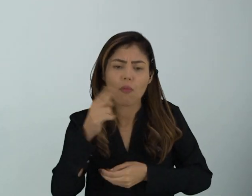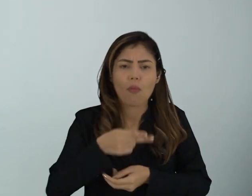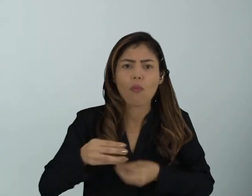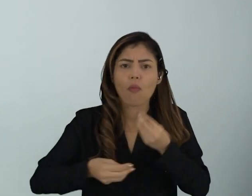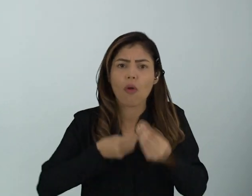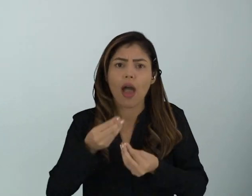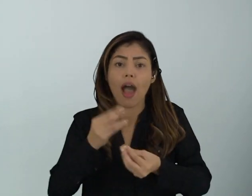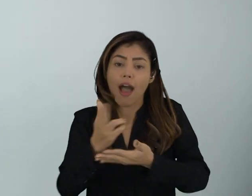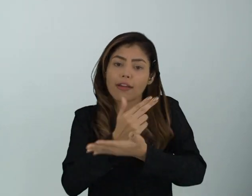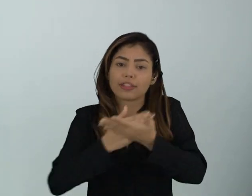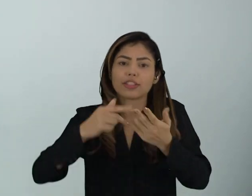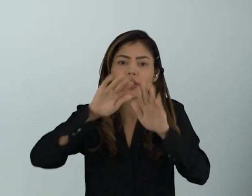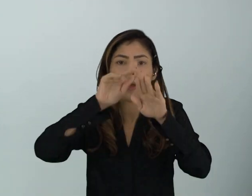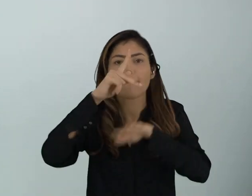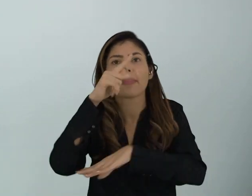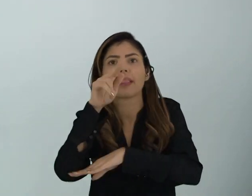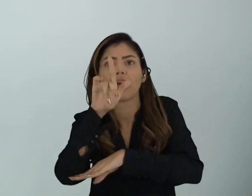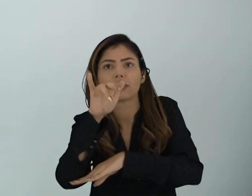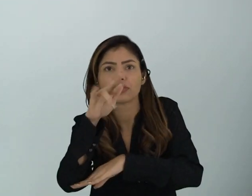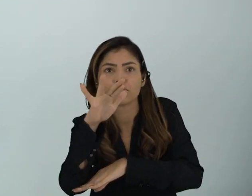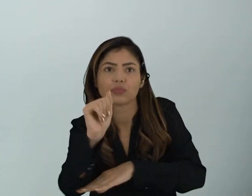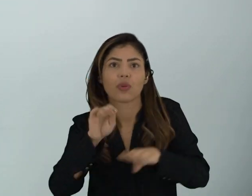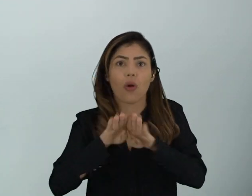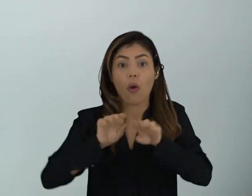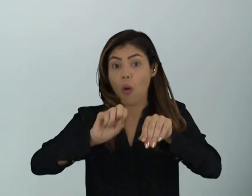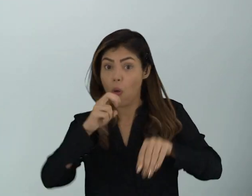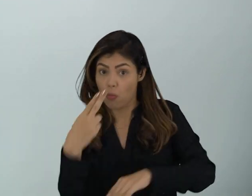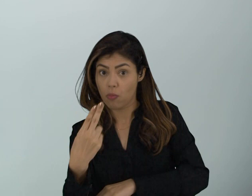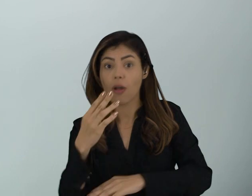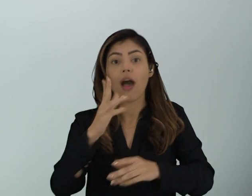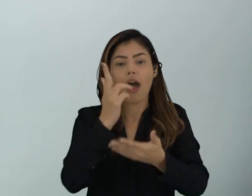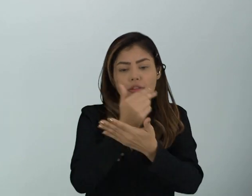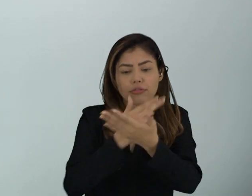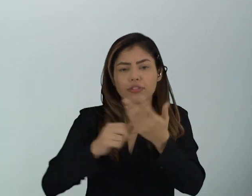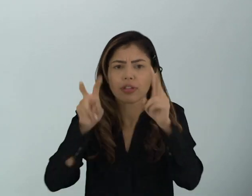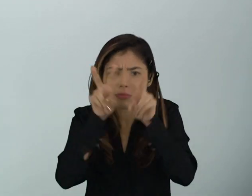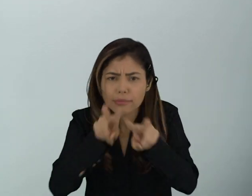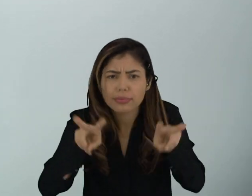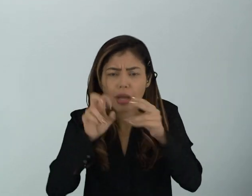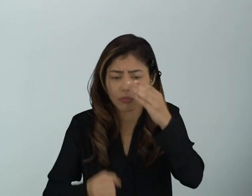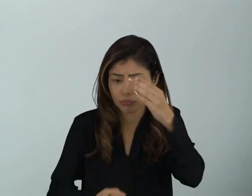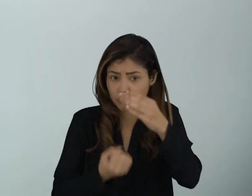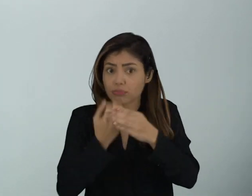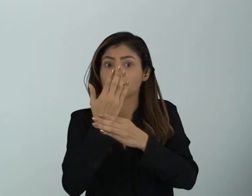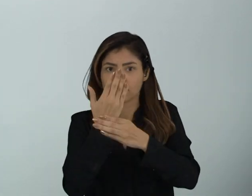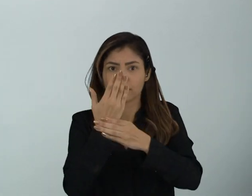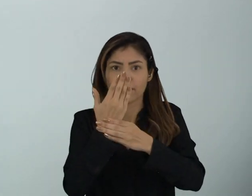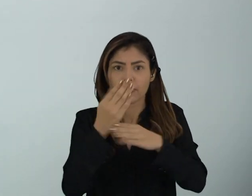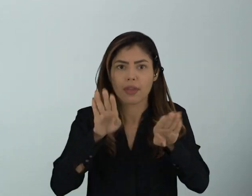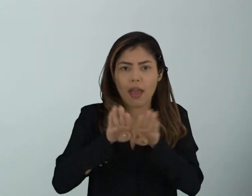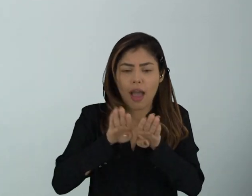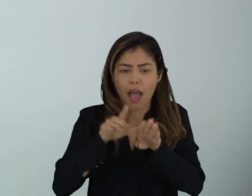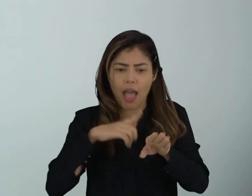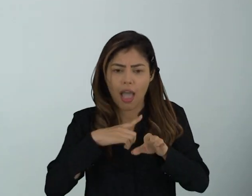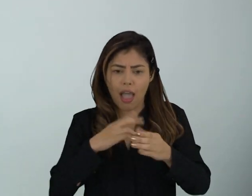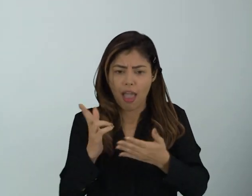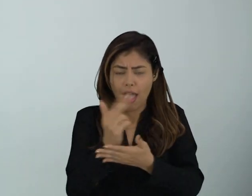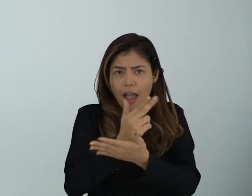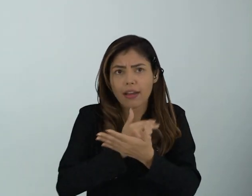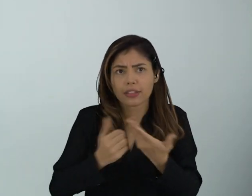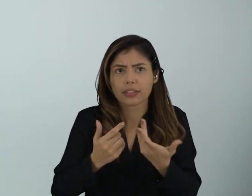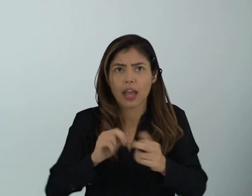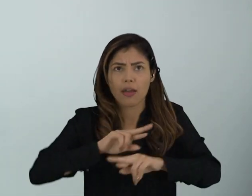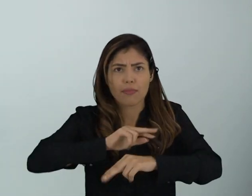de artista plástico ou artista visual aquele que cria uma obra de arte nas suas